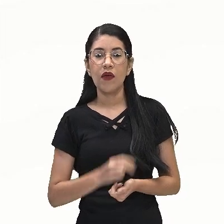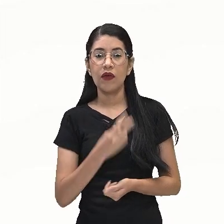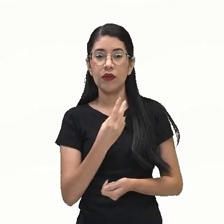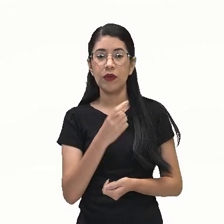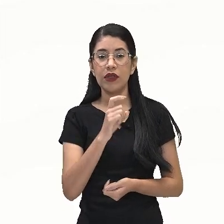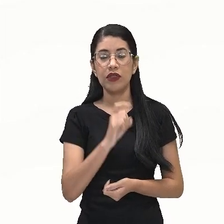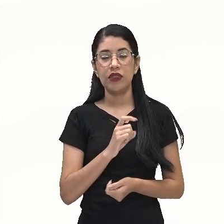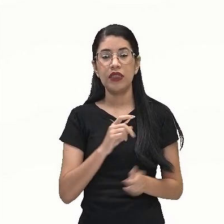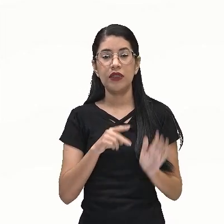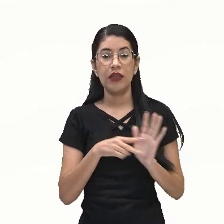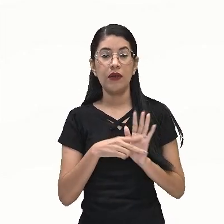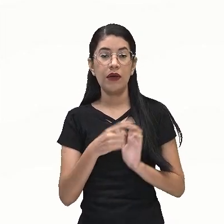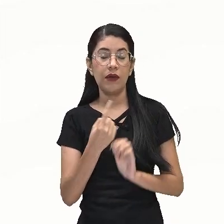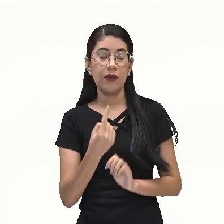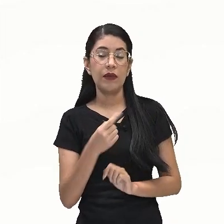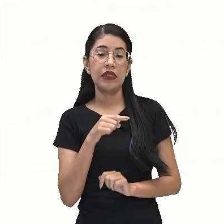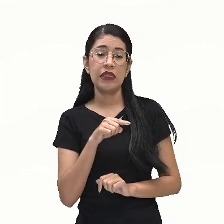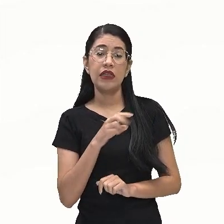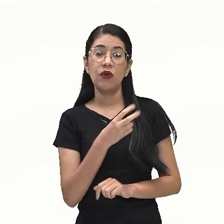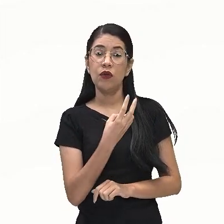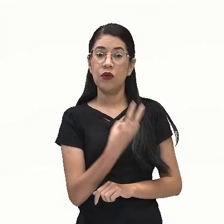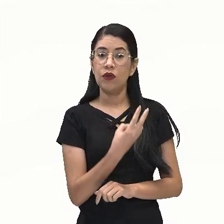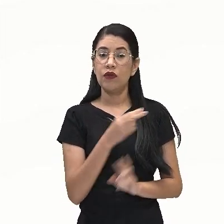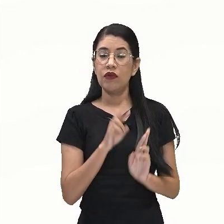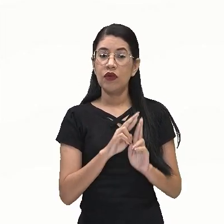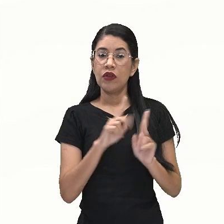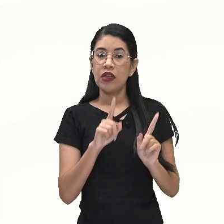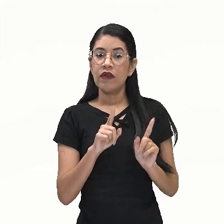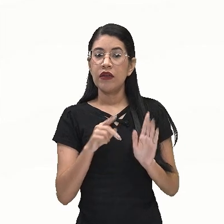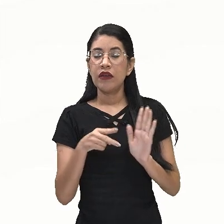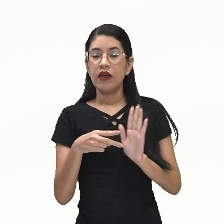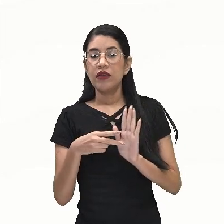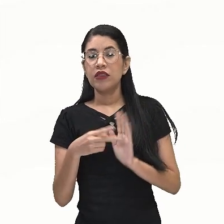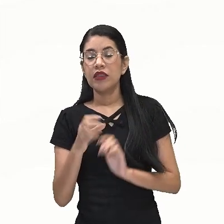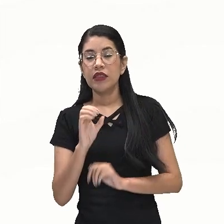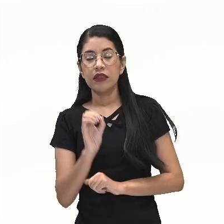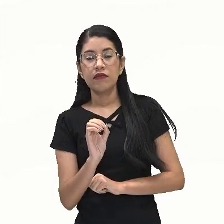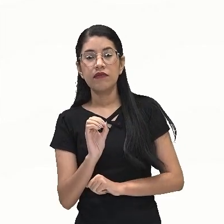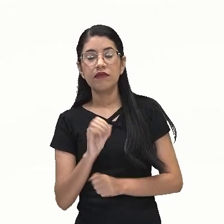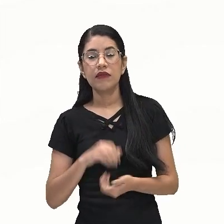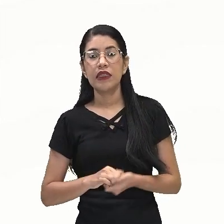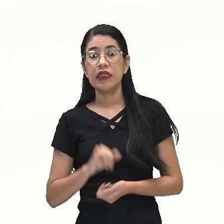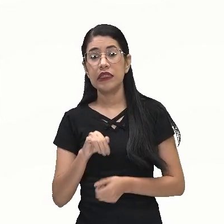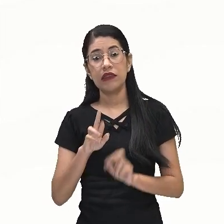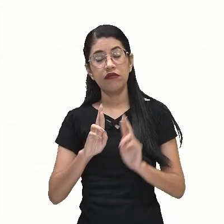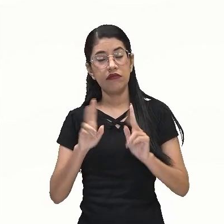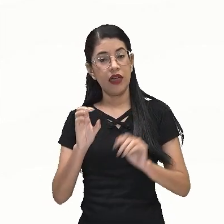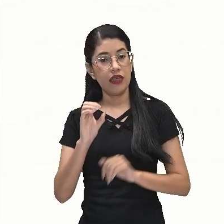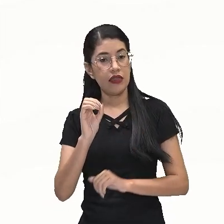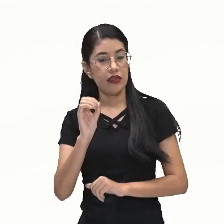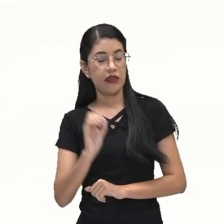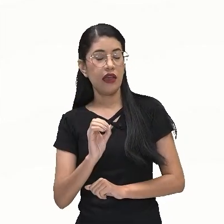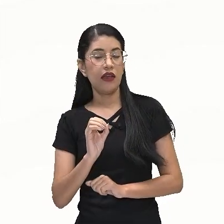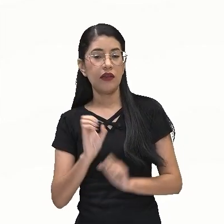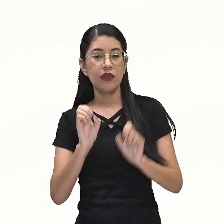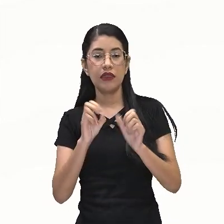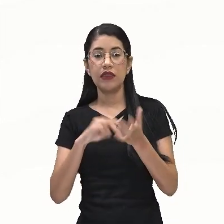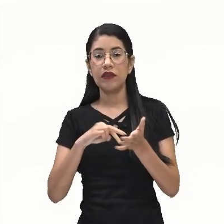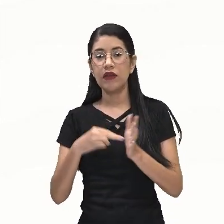esse carinha, se ele for diferente de 0. Se ele for diferente de 0, é porque eu tenho um